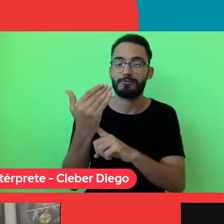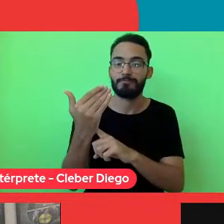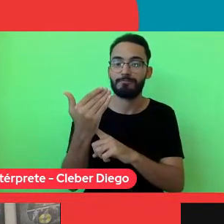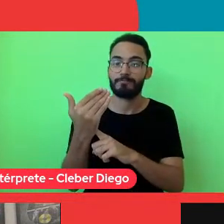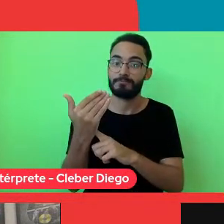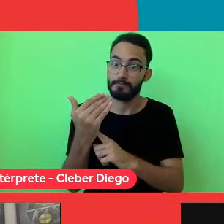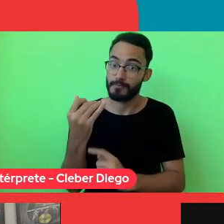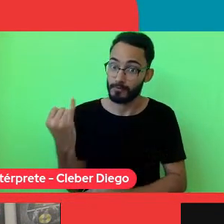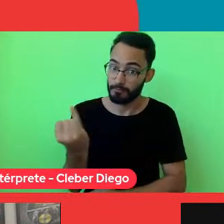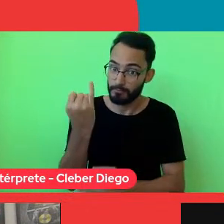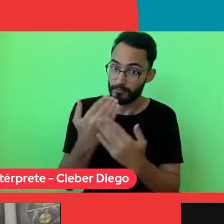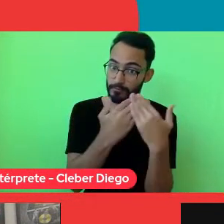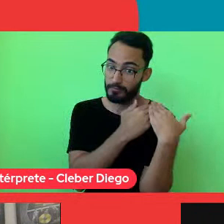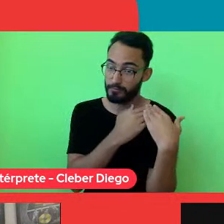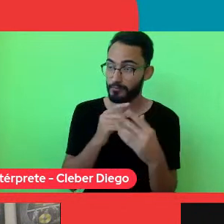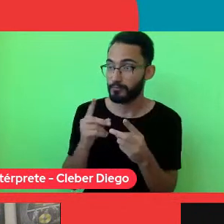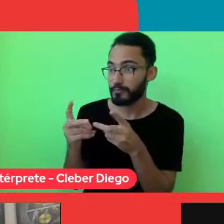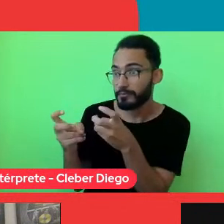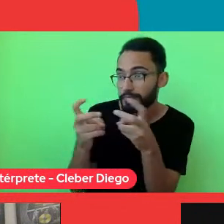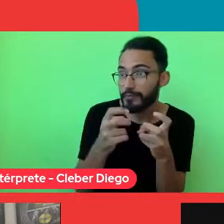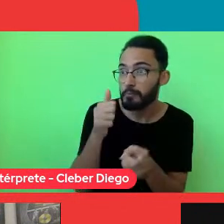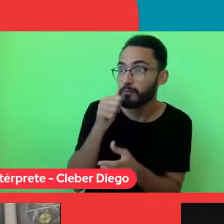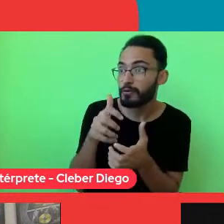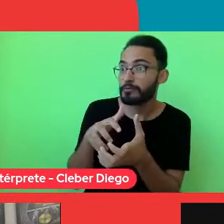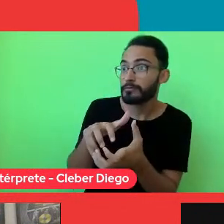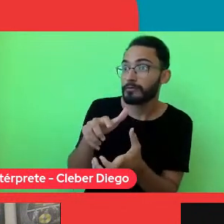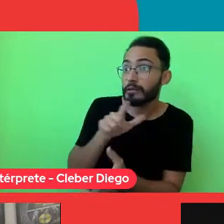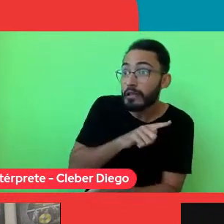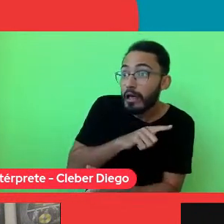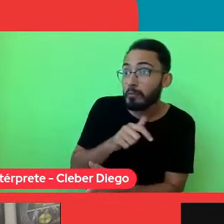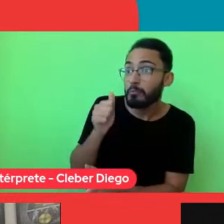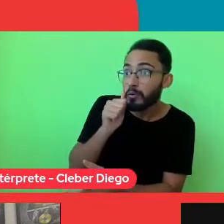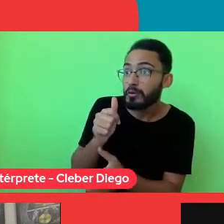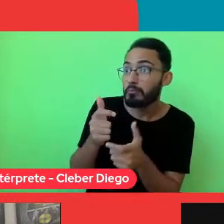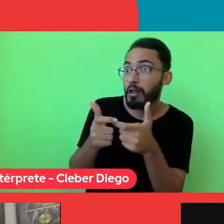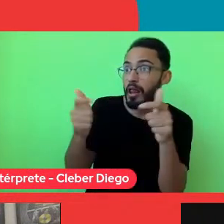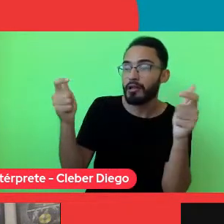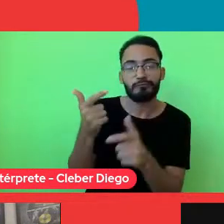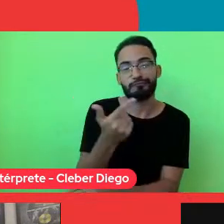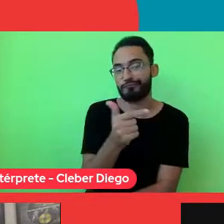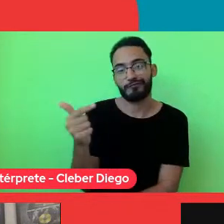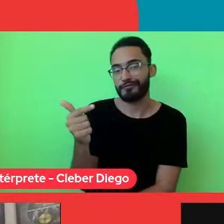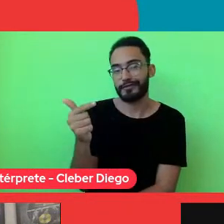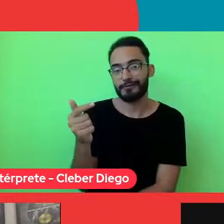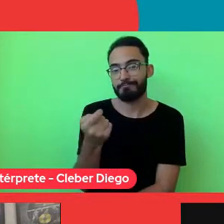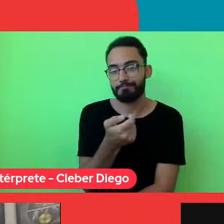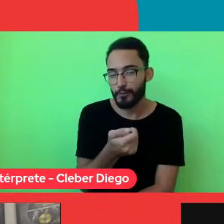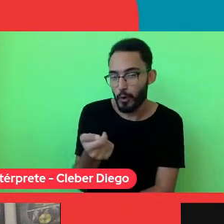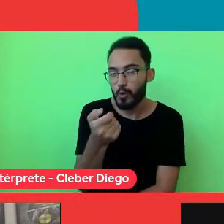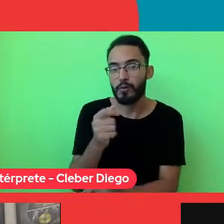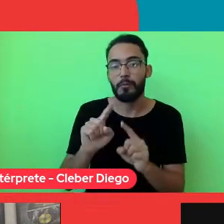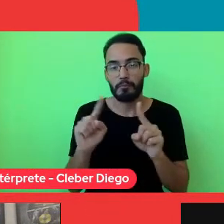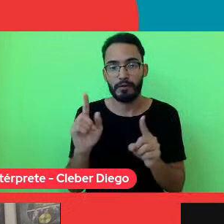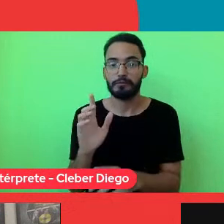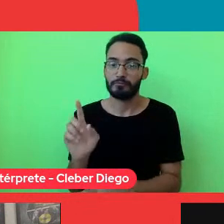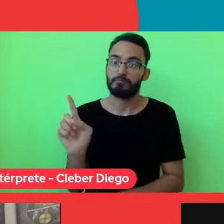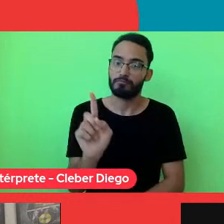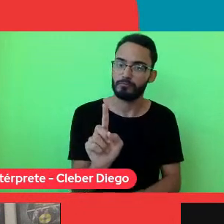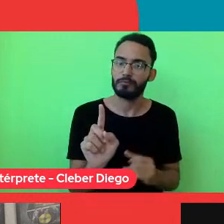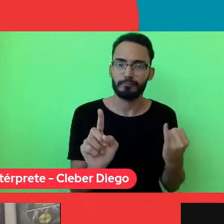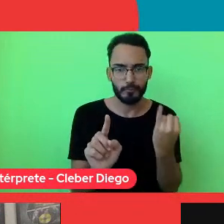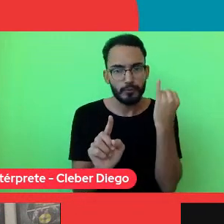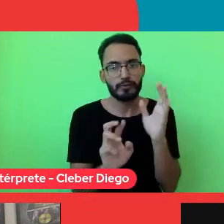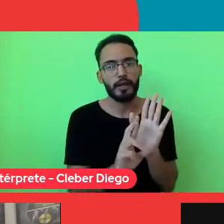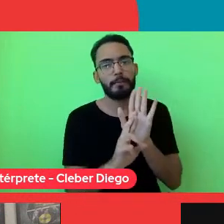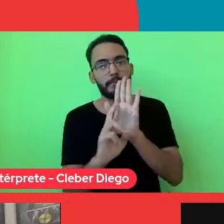difícil encontrar mulheres, né? A gente sabe como isso, mas é super importante também ter essa representatividade aqui, e